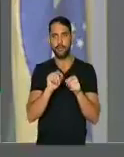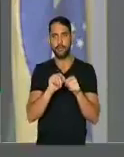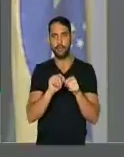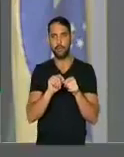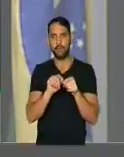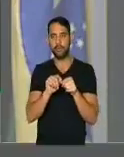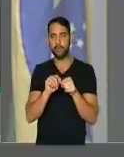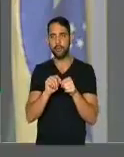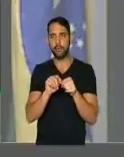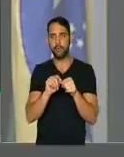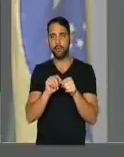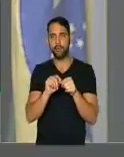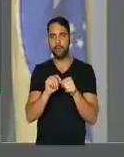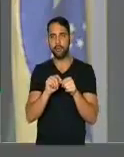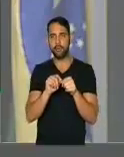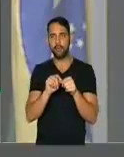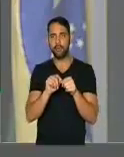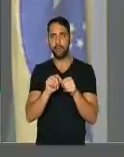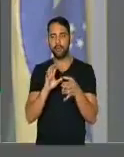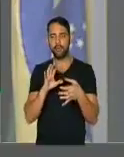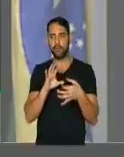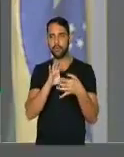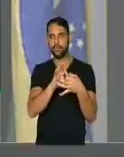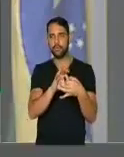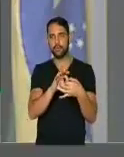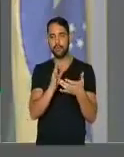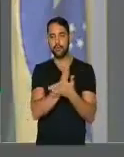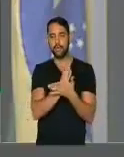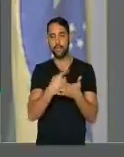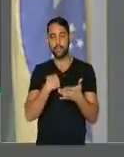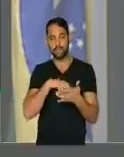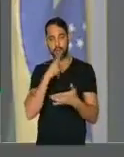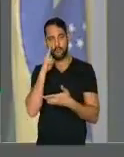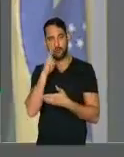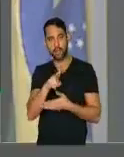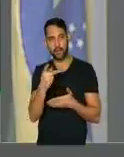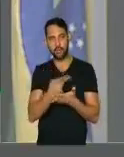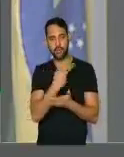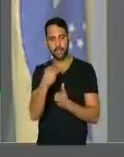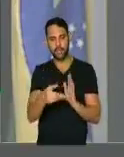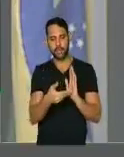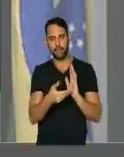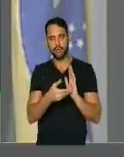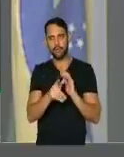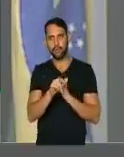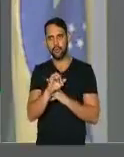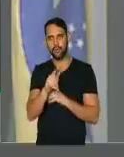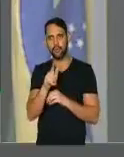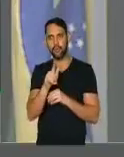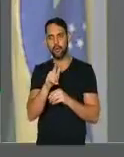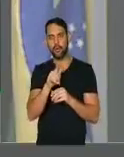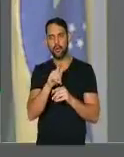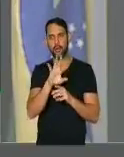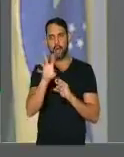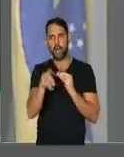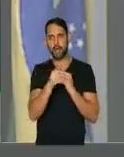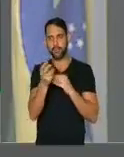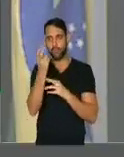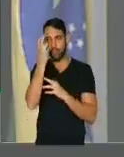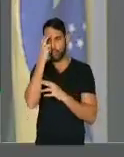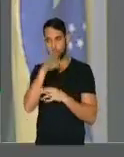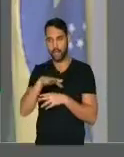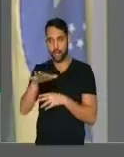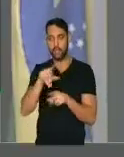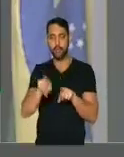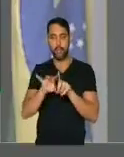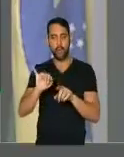fazendo aqui um link, né, com o que nós estamos vendo aqui na Câmara dos Deputados, que é o Google Artes e Cultura, mas é